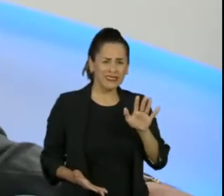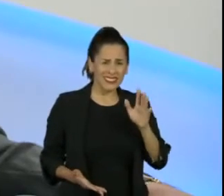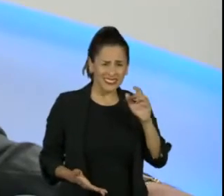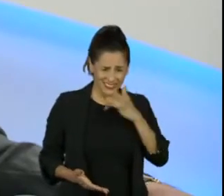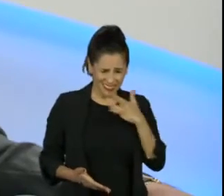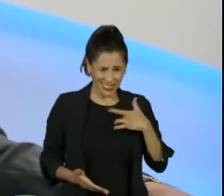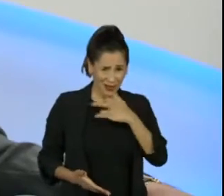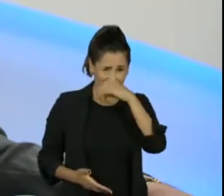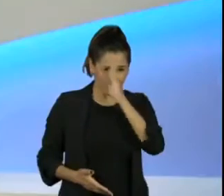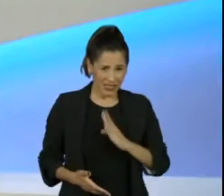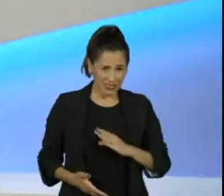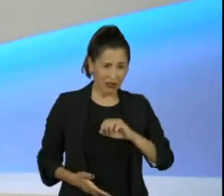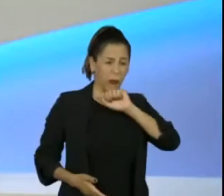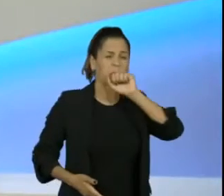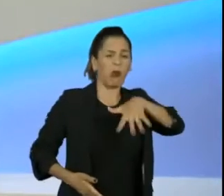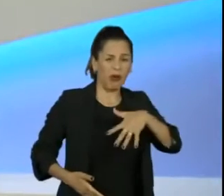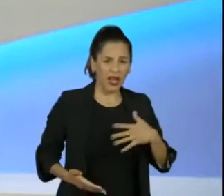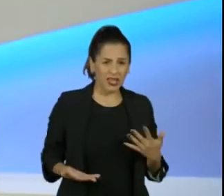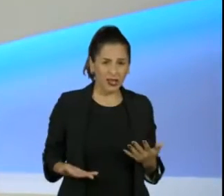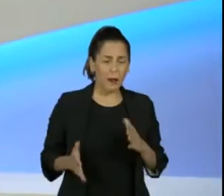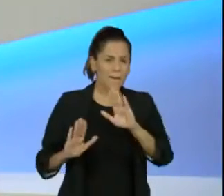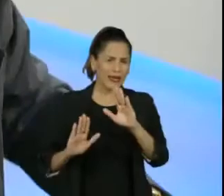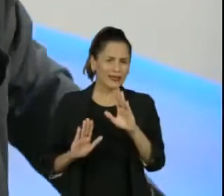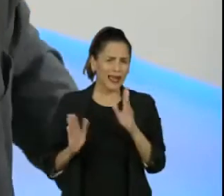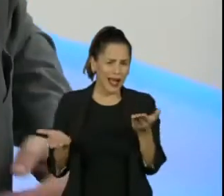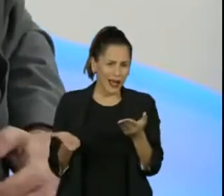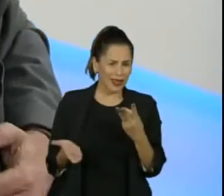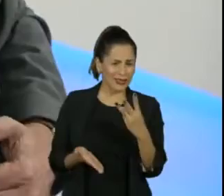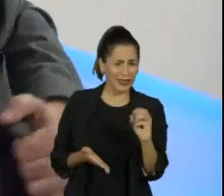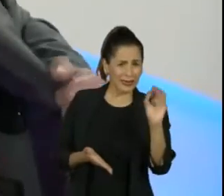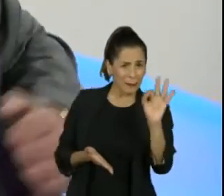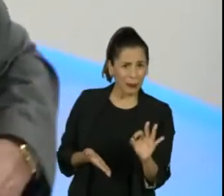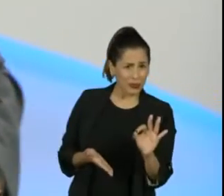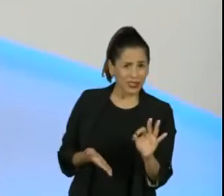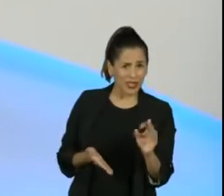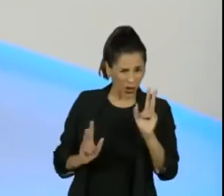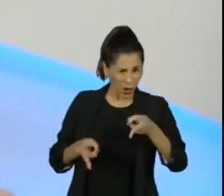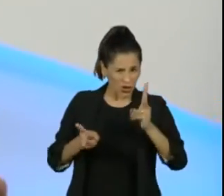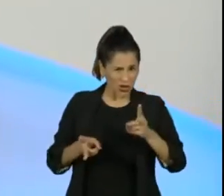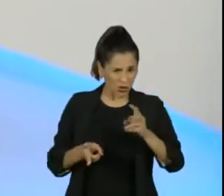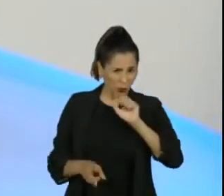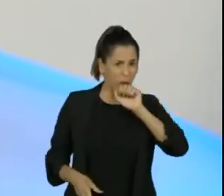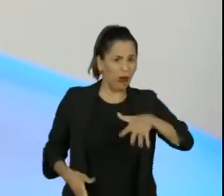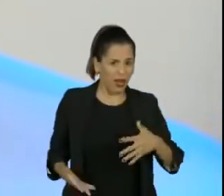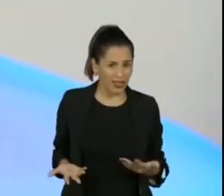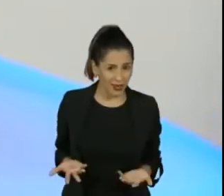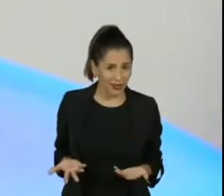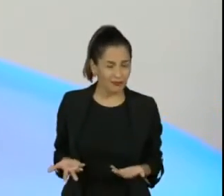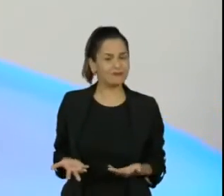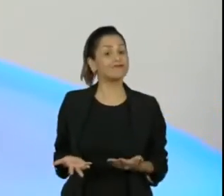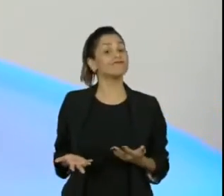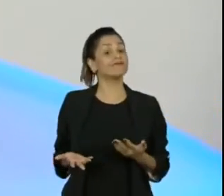é possível dizer que ela não é uma porcaria? Porque houve um abandono da saúde pública, né?